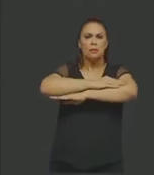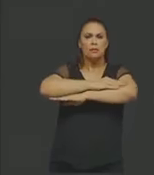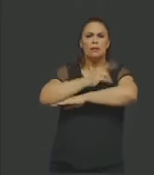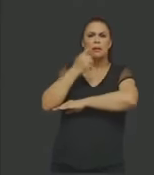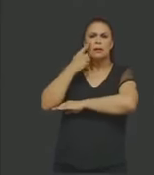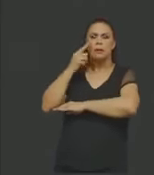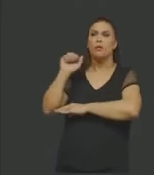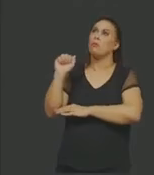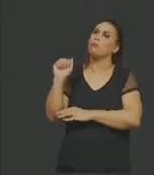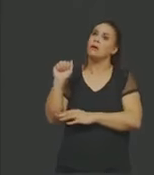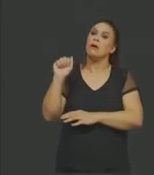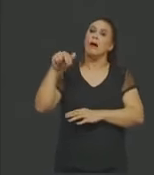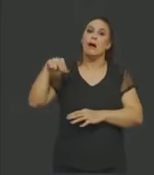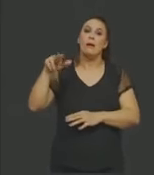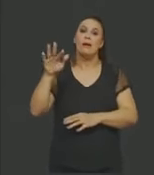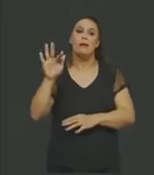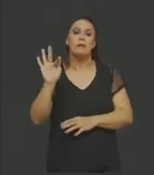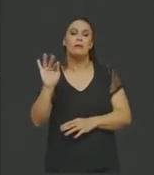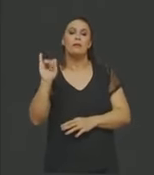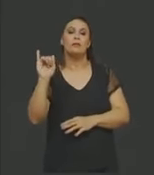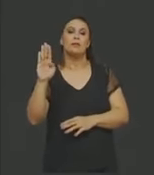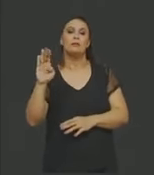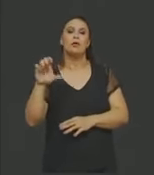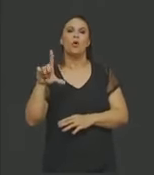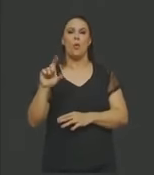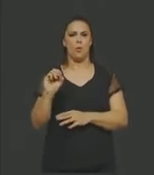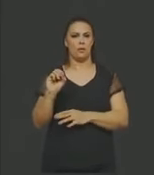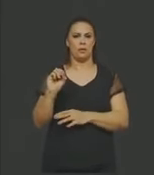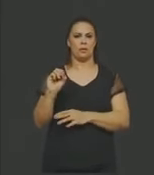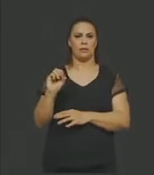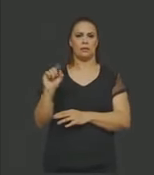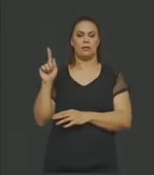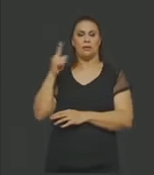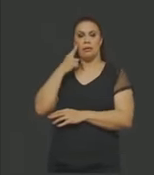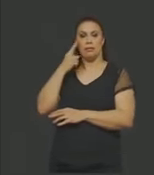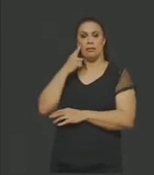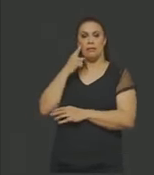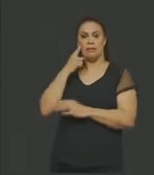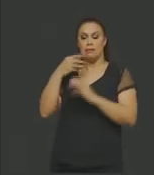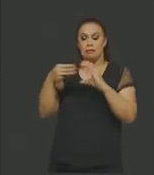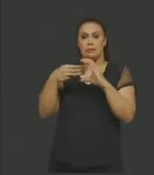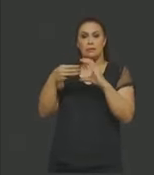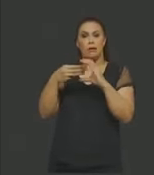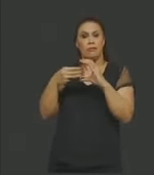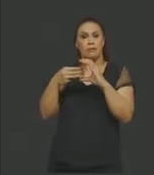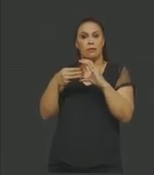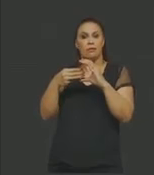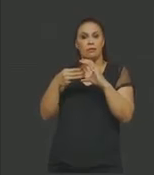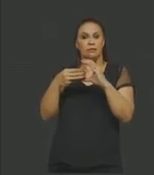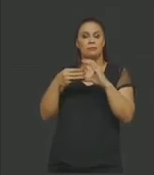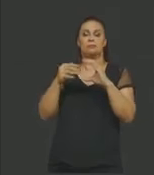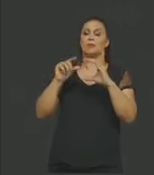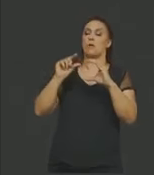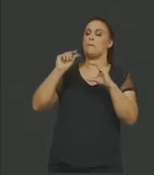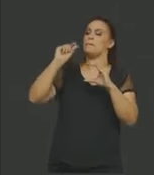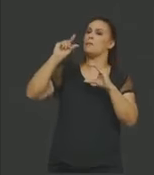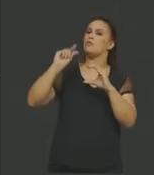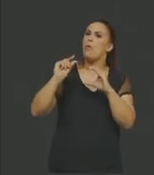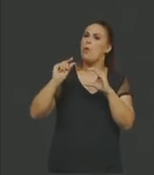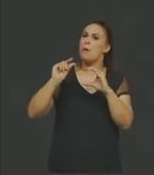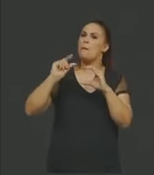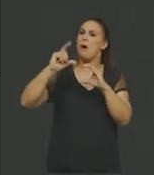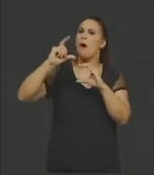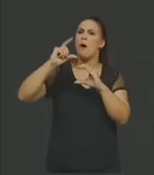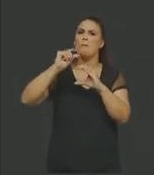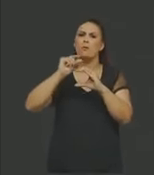aquela segmentação desigual. Olha como que a mórula, olha, possui células menores, células maiores.